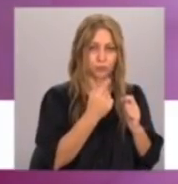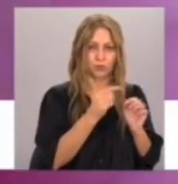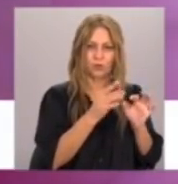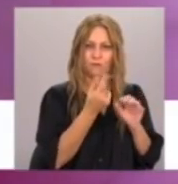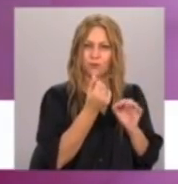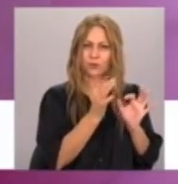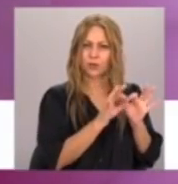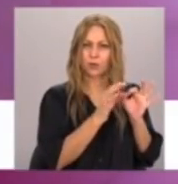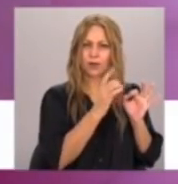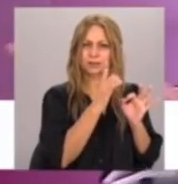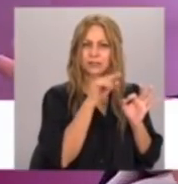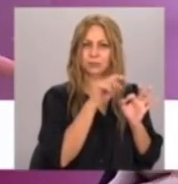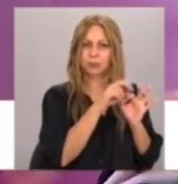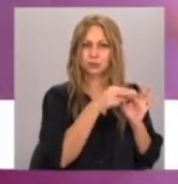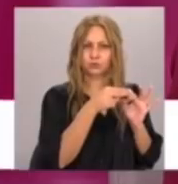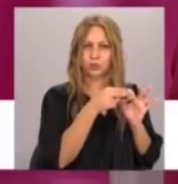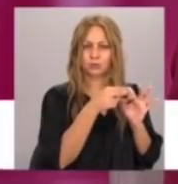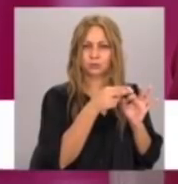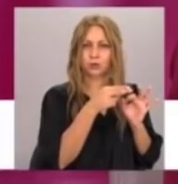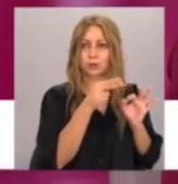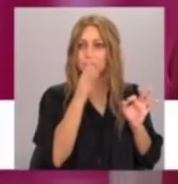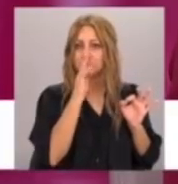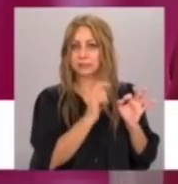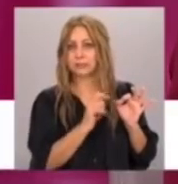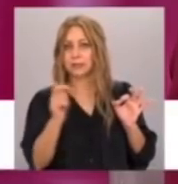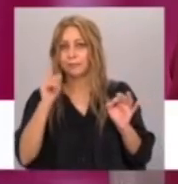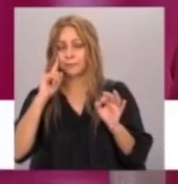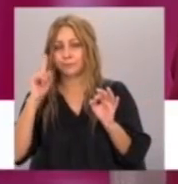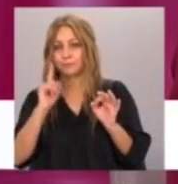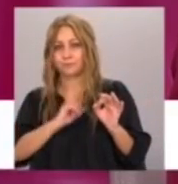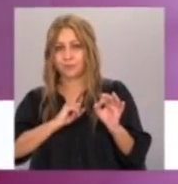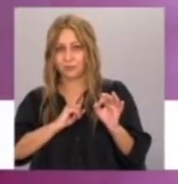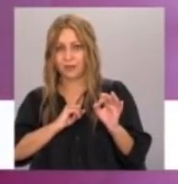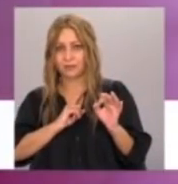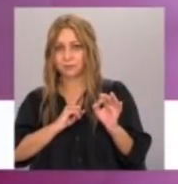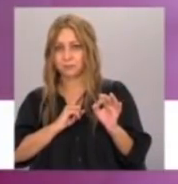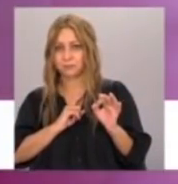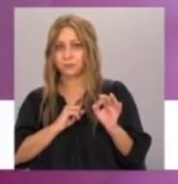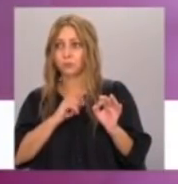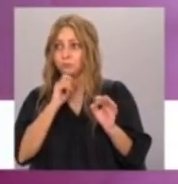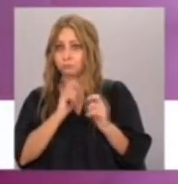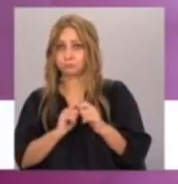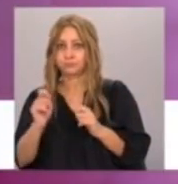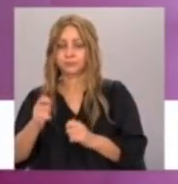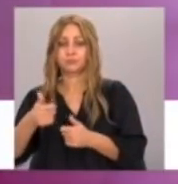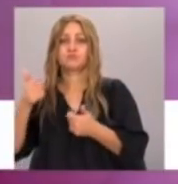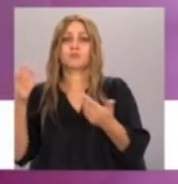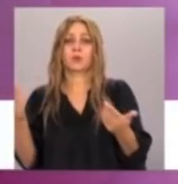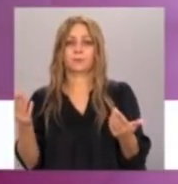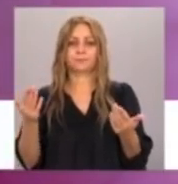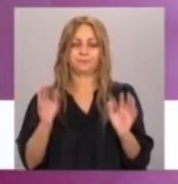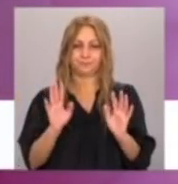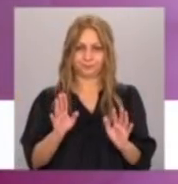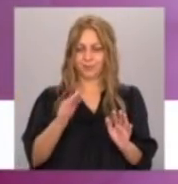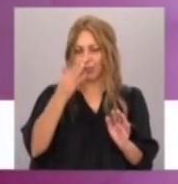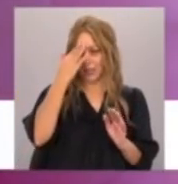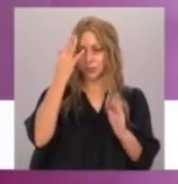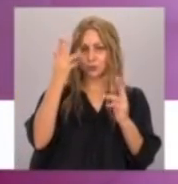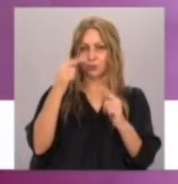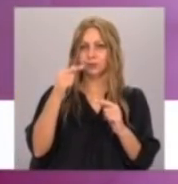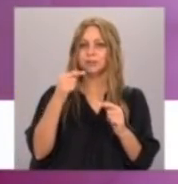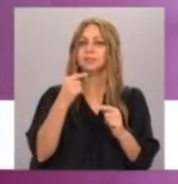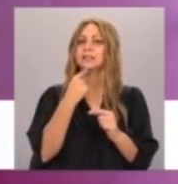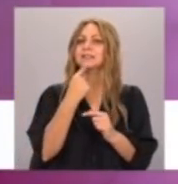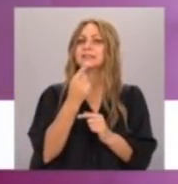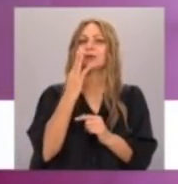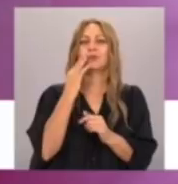até poupar dinheiro não é que eu sou dizer que um dia que confio das contas estou a dizer o seguinte um que é importante porque está a dar cabo e o valor social que educação